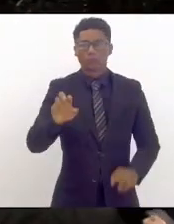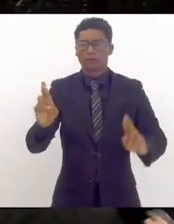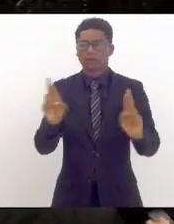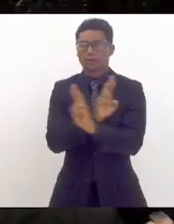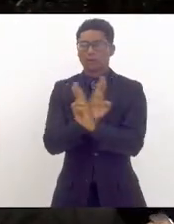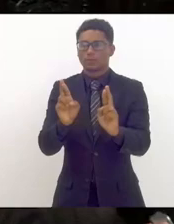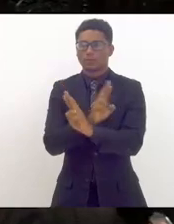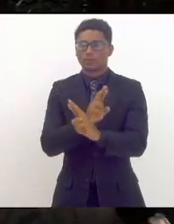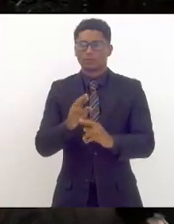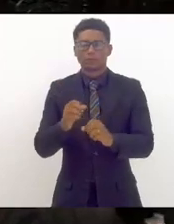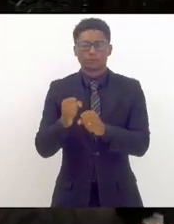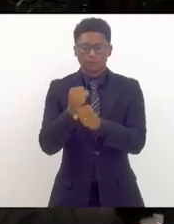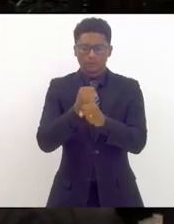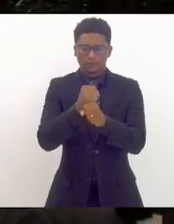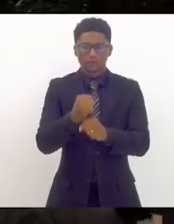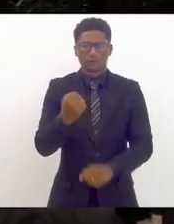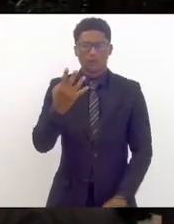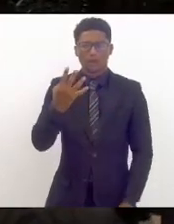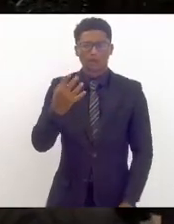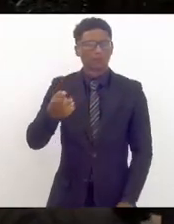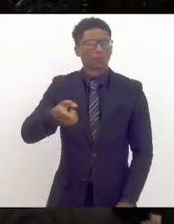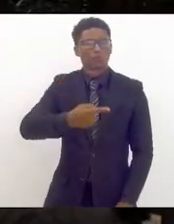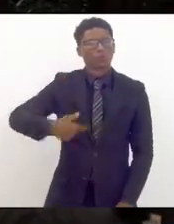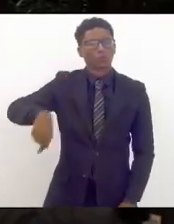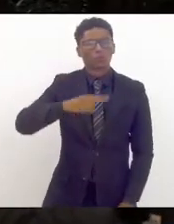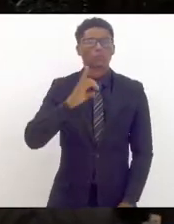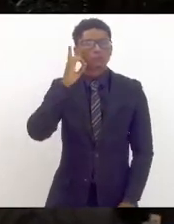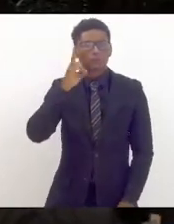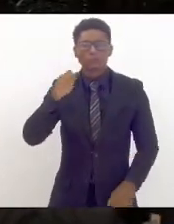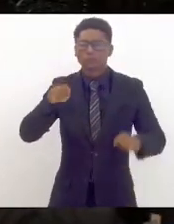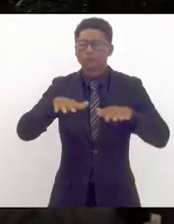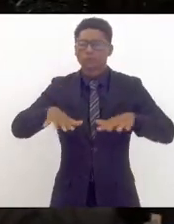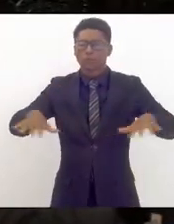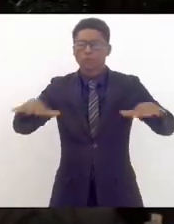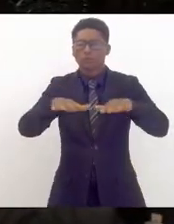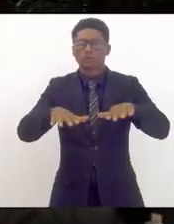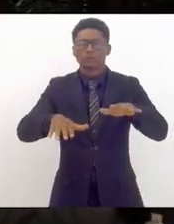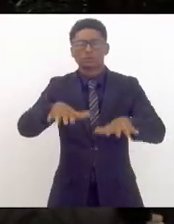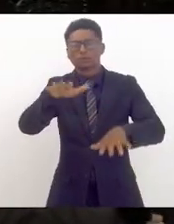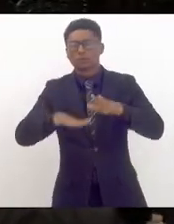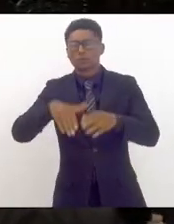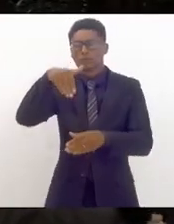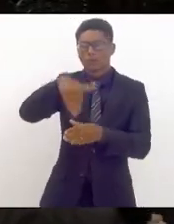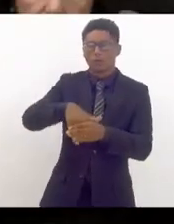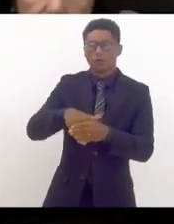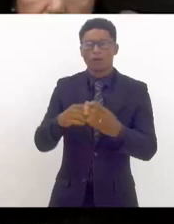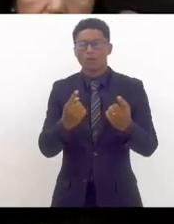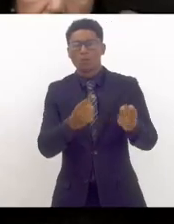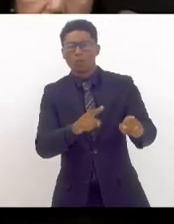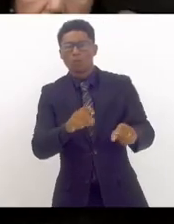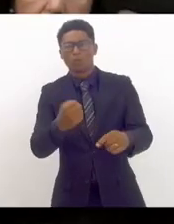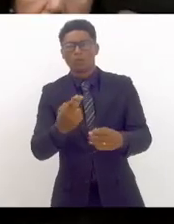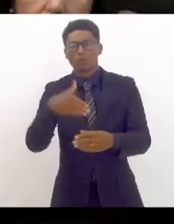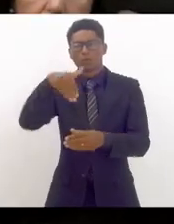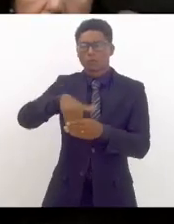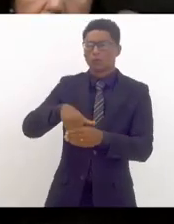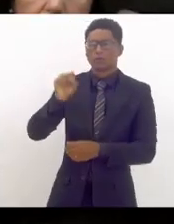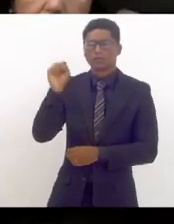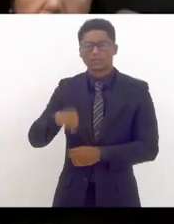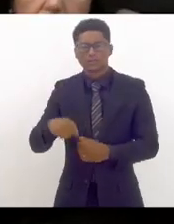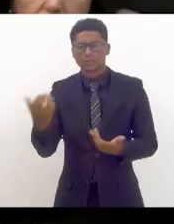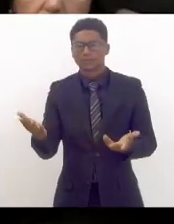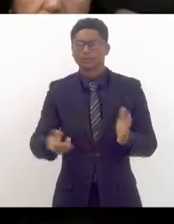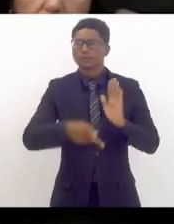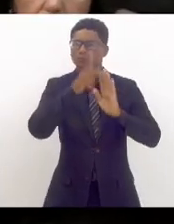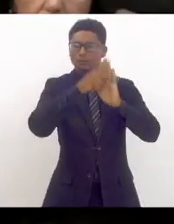todos, deputados e deputadas, votávamos contra, votávamos a favor, uma coisa é certa, todos os projetos mais importantes